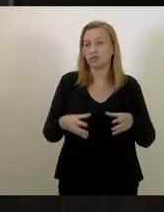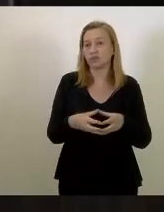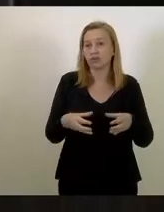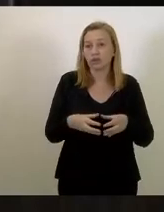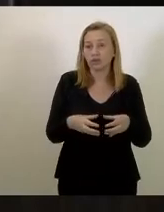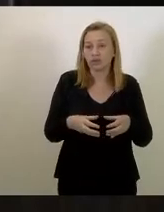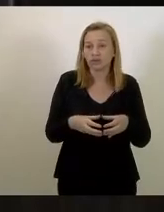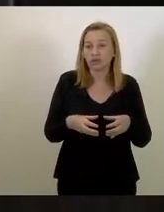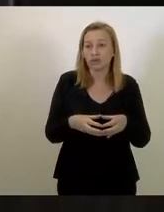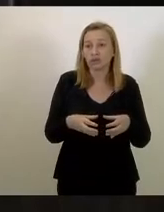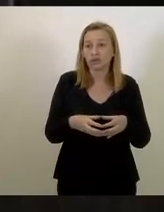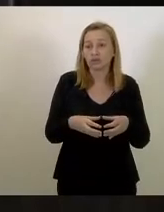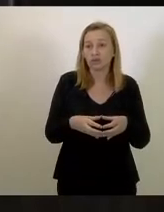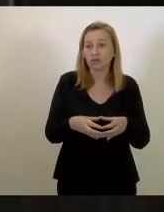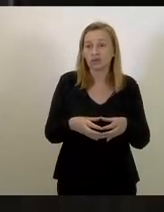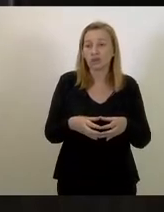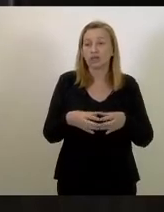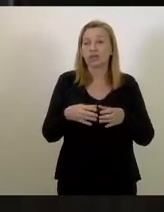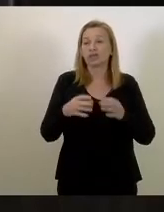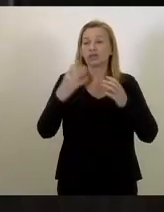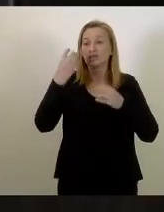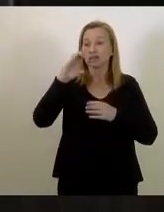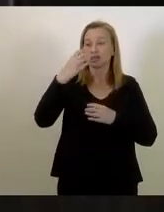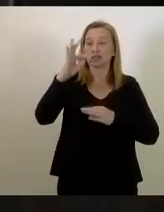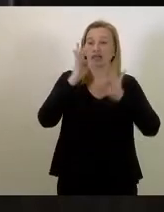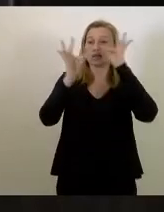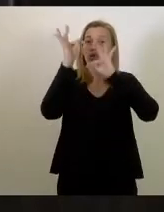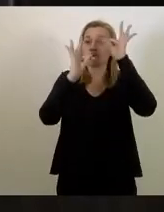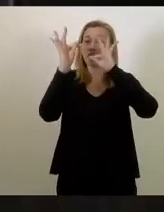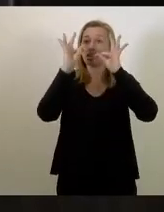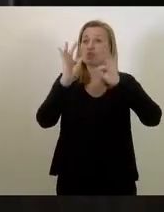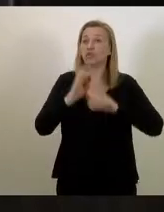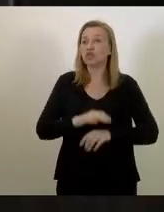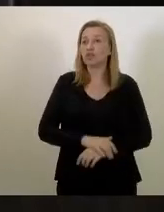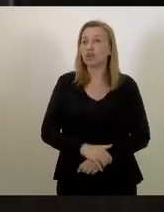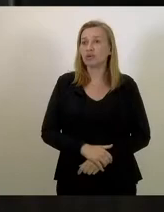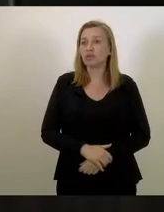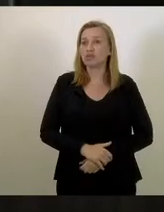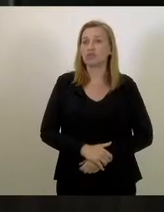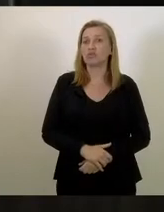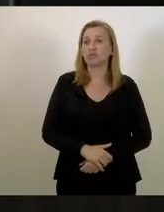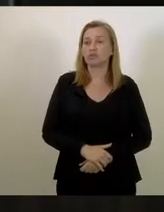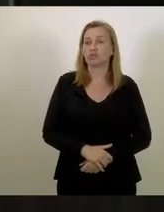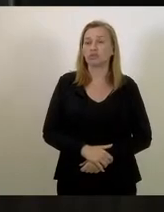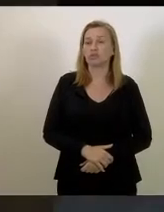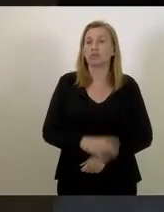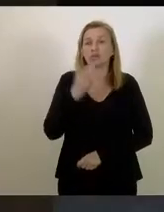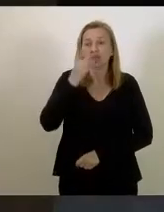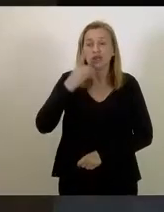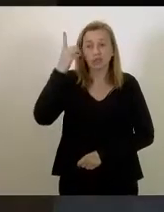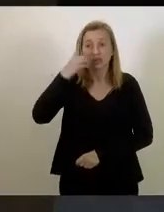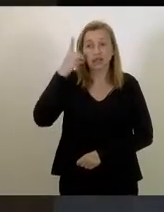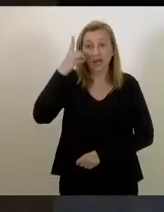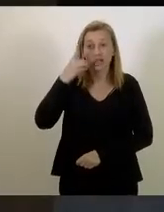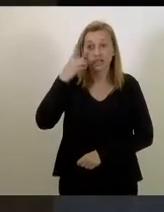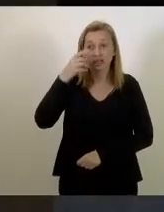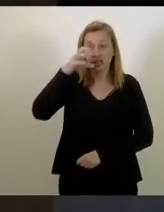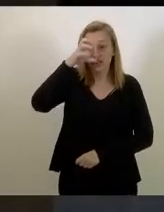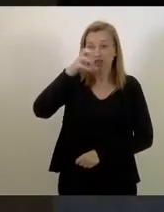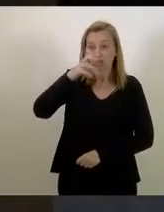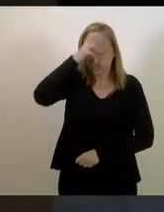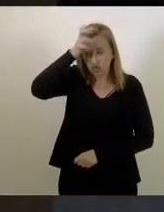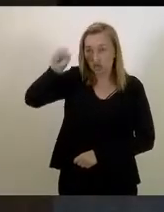de ciência e tecnologia o deputado Valdeque Carneiro deputada Tia Ju deputado